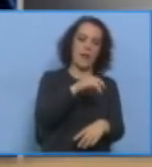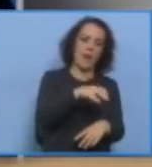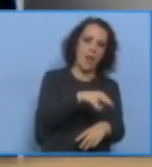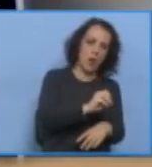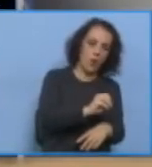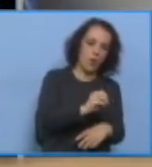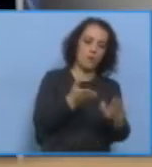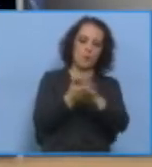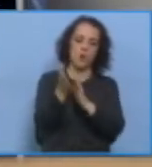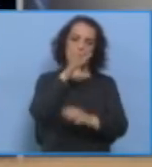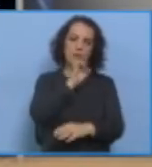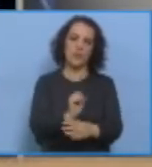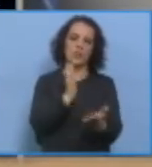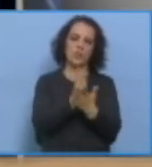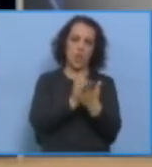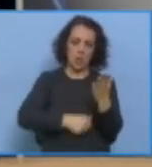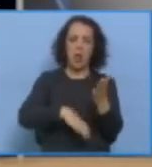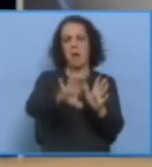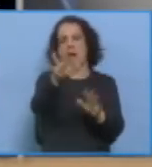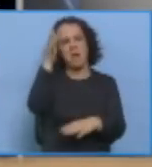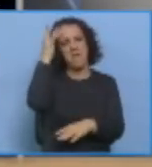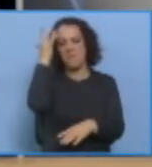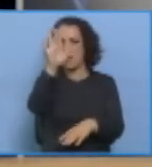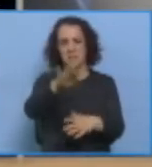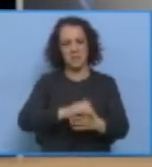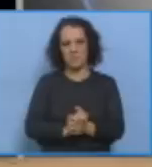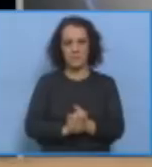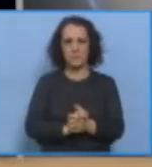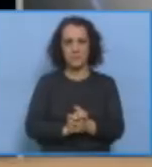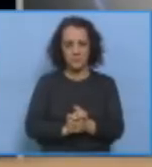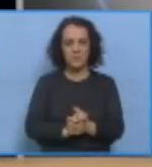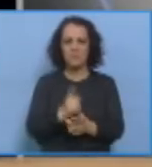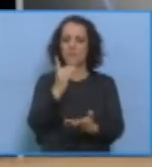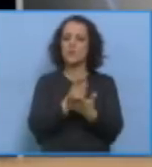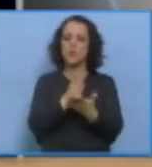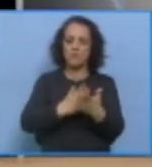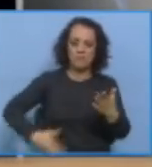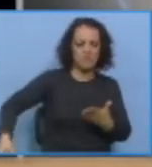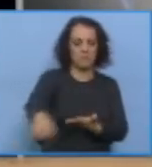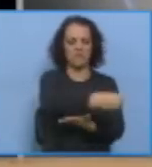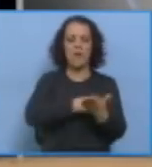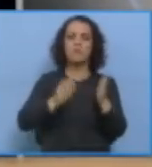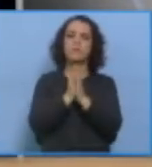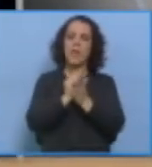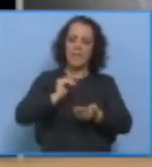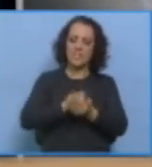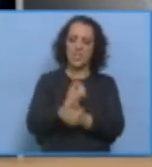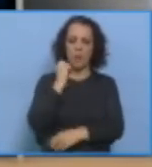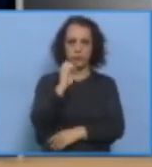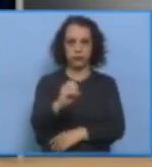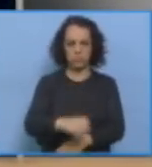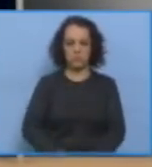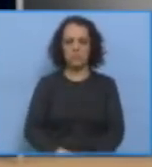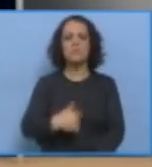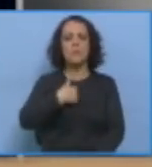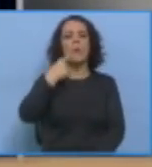colégio católico, não vá mais longe. Num território onde não há uma escola de tradição evangélica e um pai pretende efetivamente